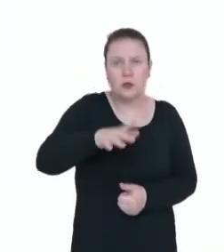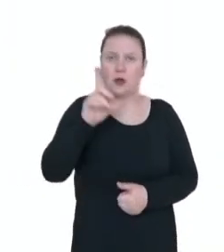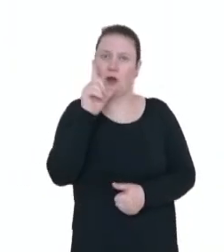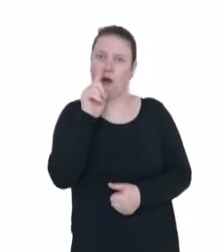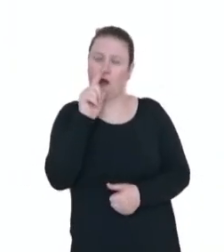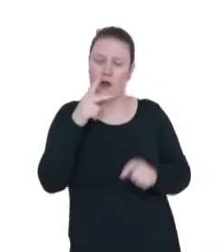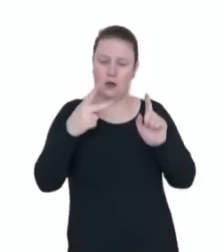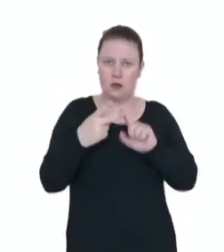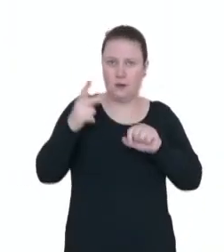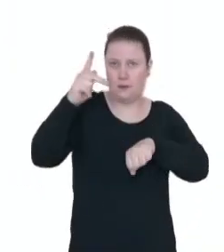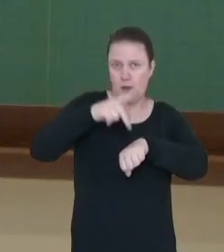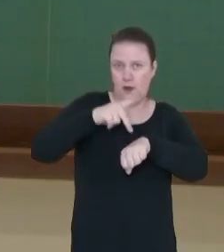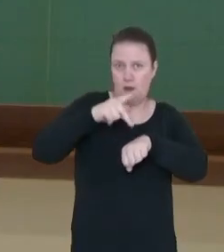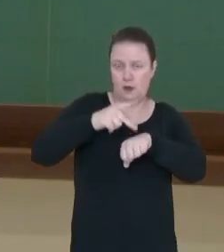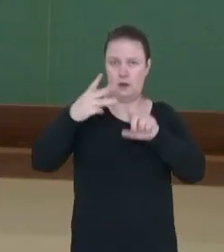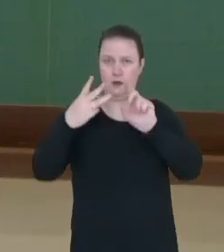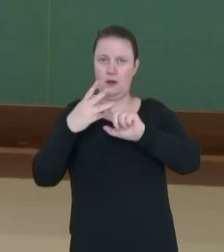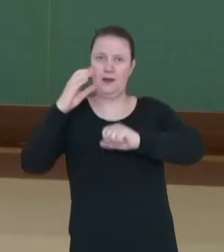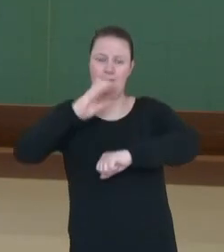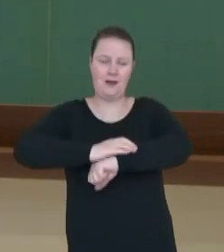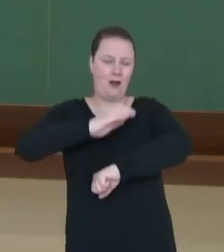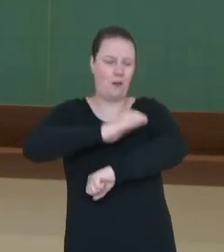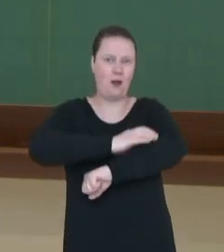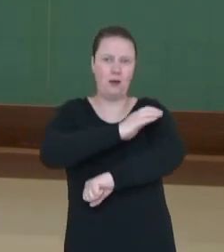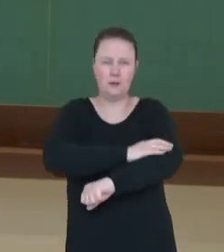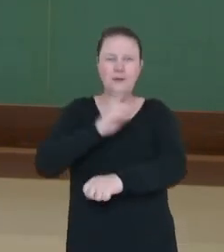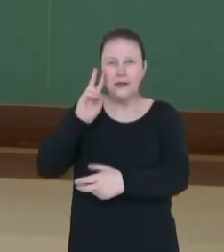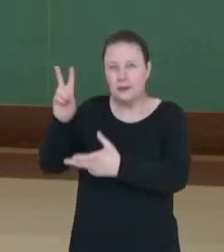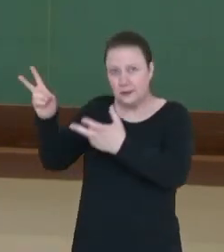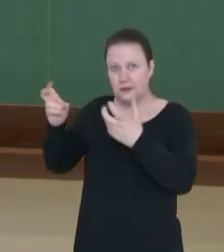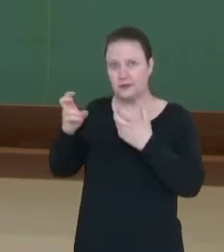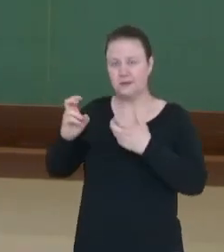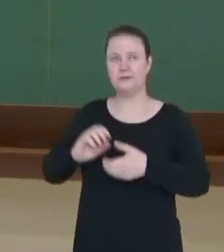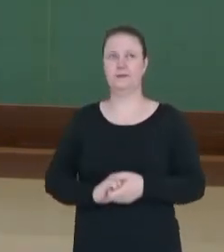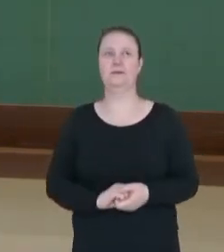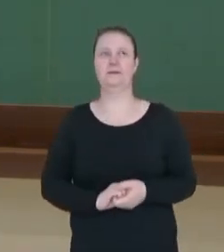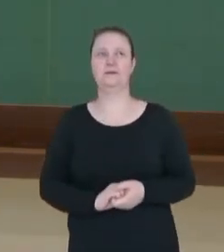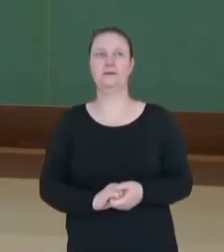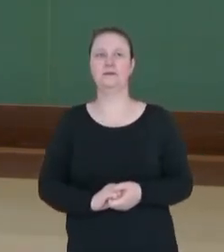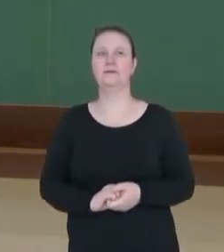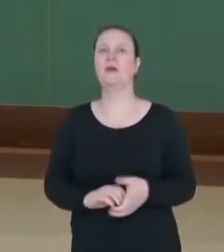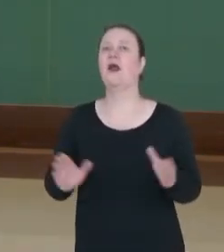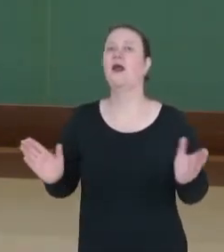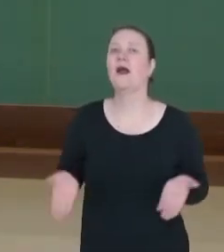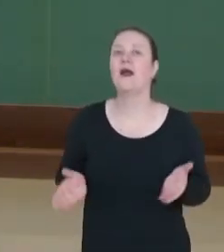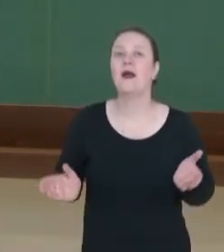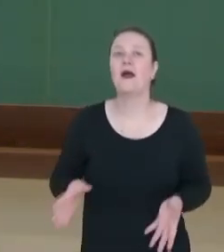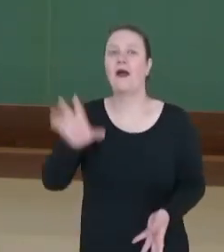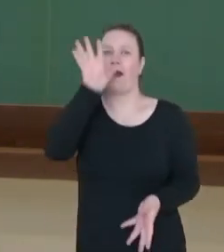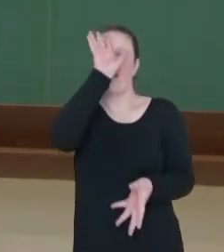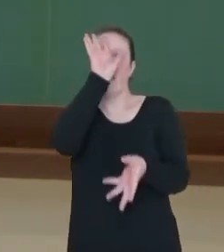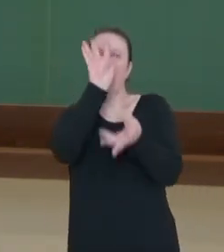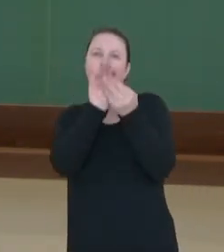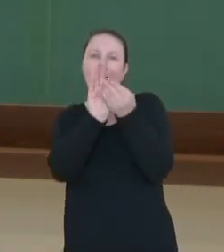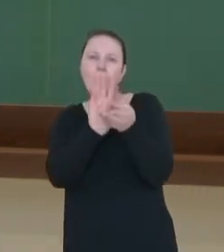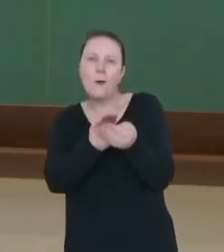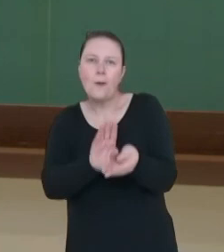água, pedra, sapo. Percebeu? Ótimo! O que